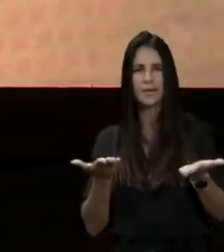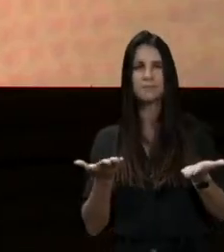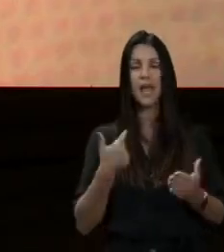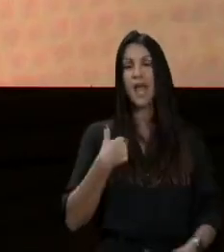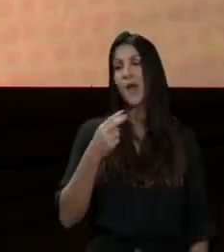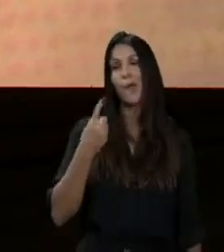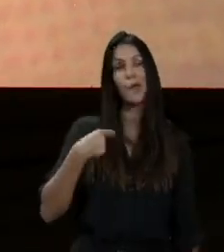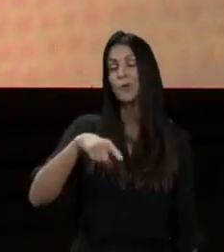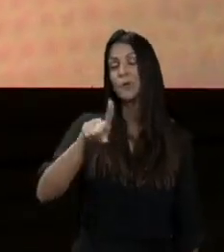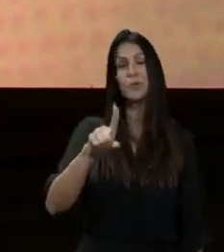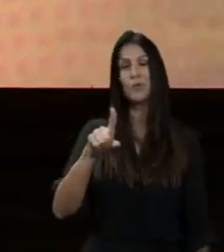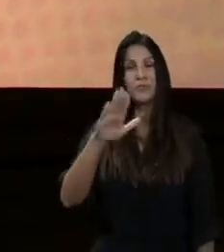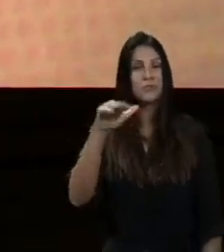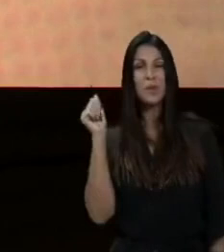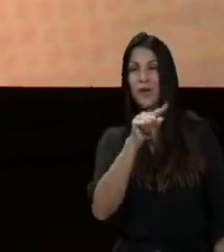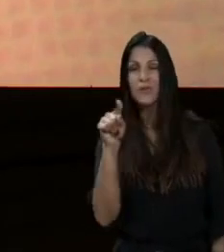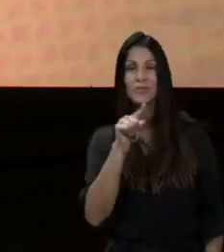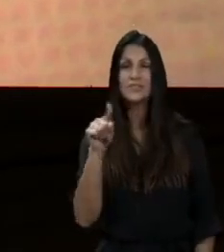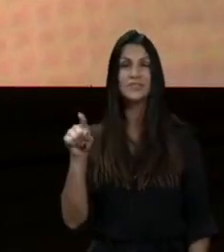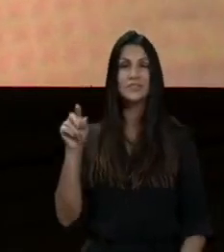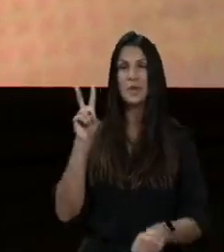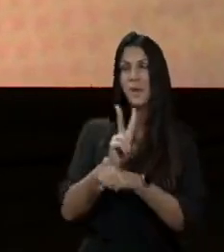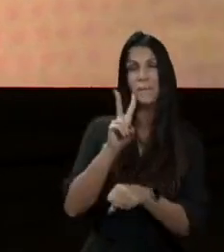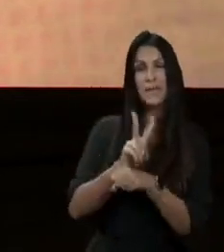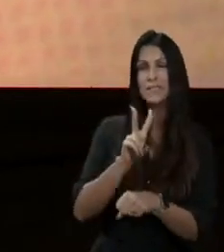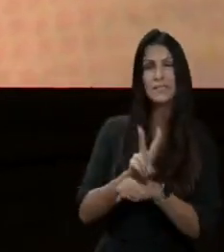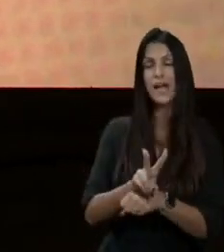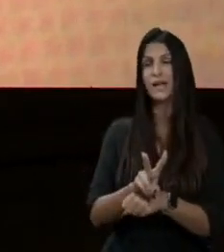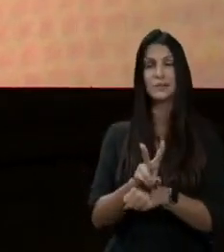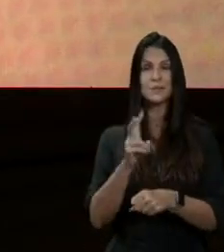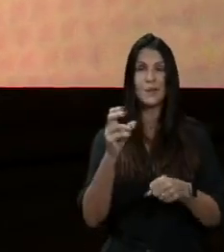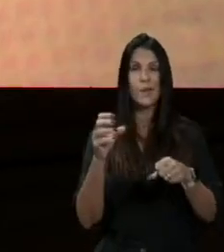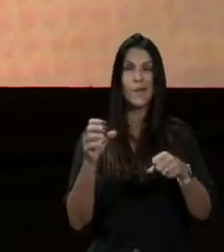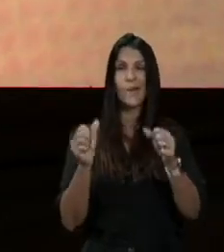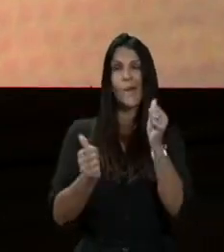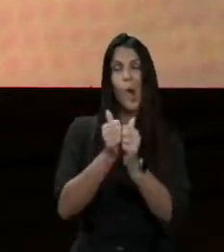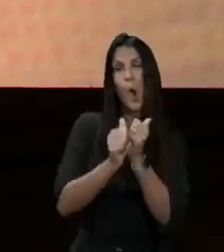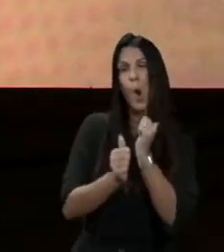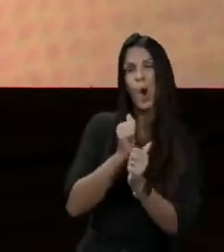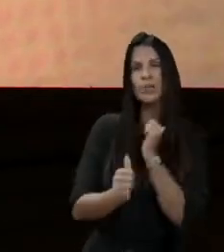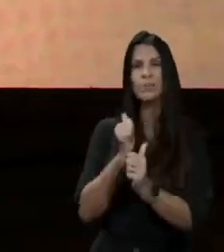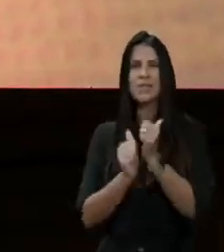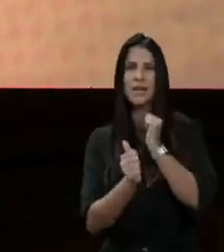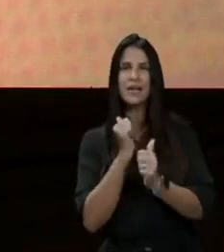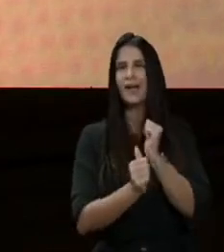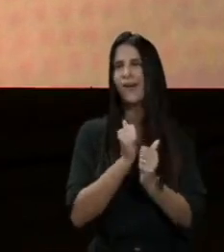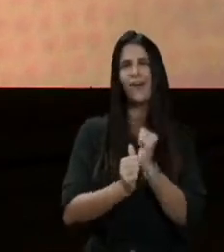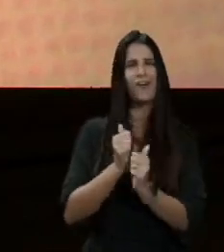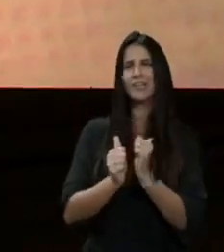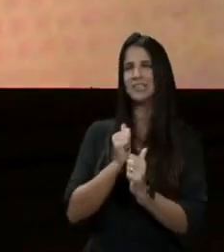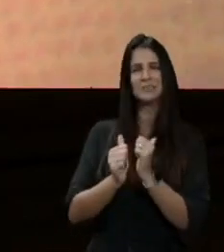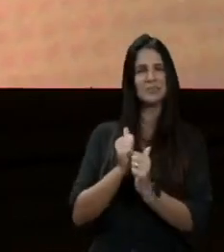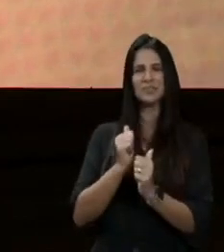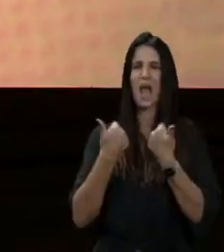para levar meu povo para acampamento e limpa pedir quentinha para dar sexta aqui não